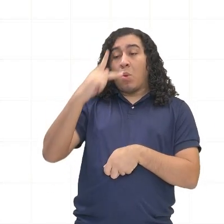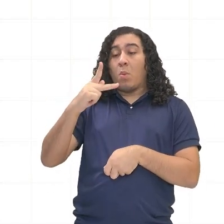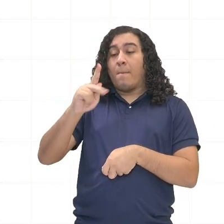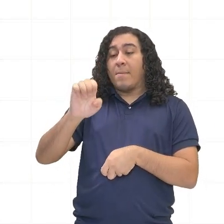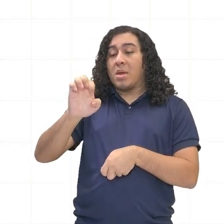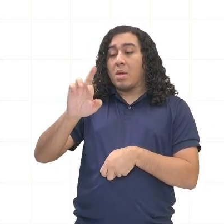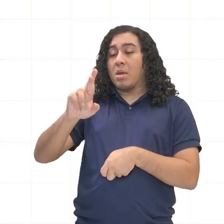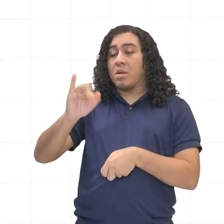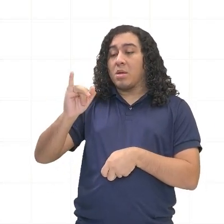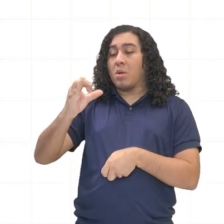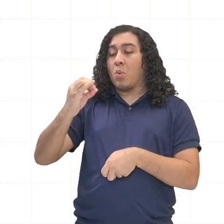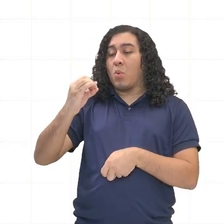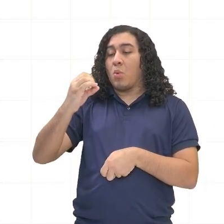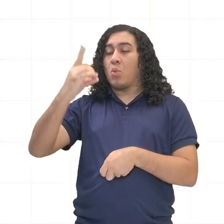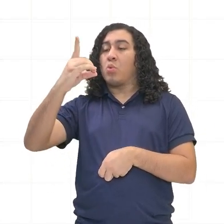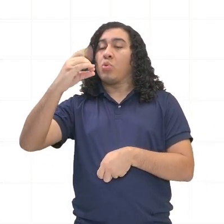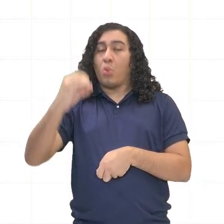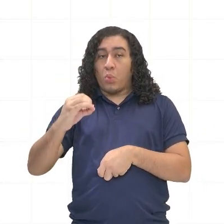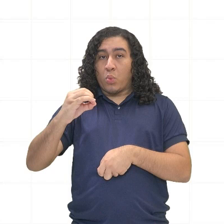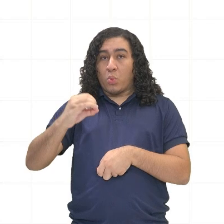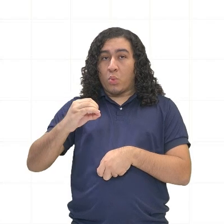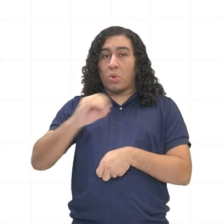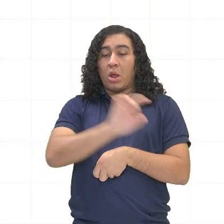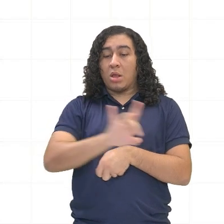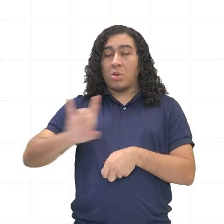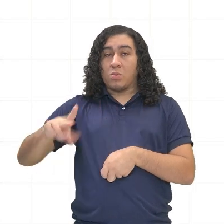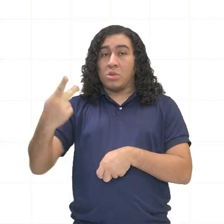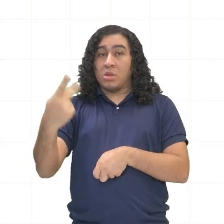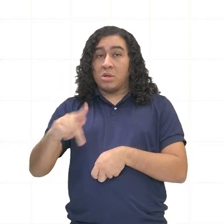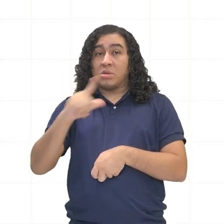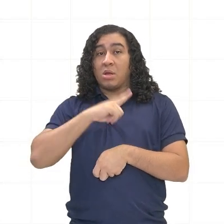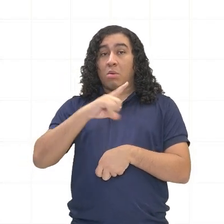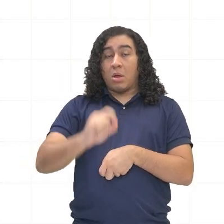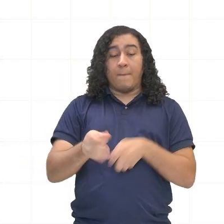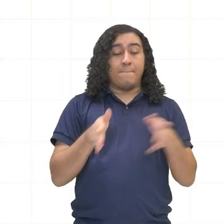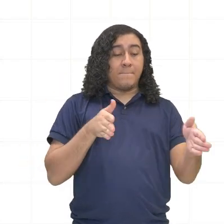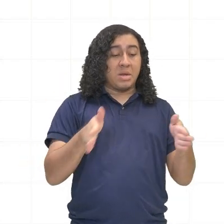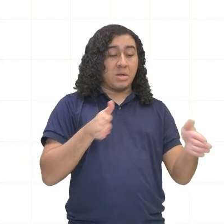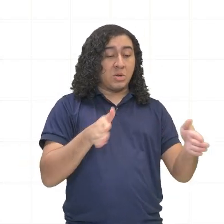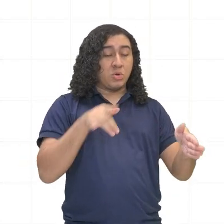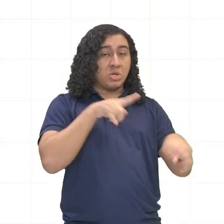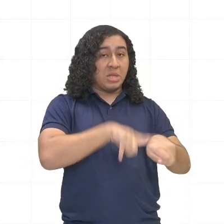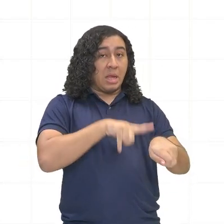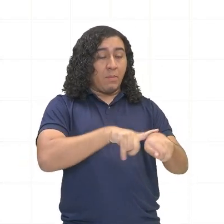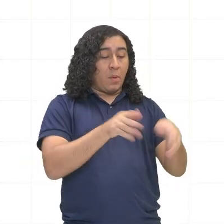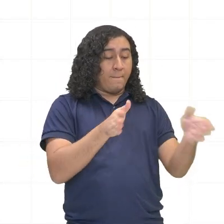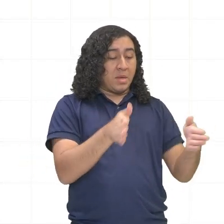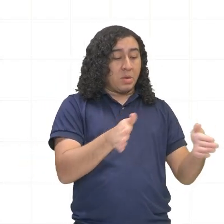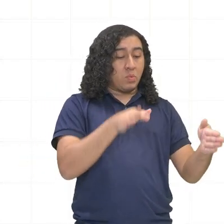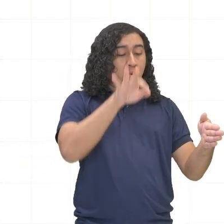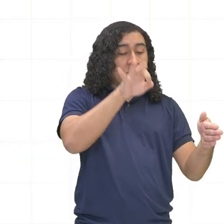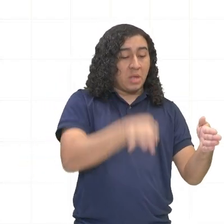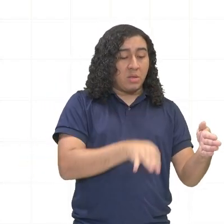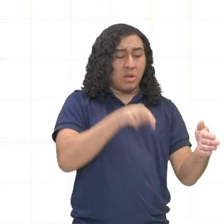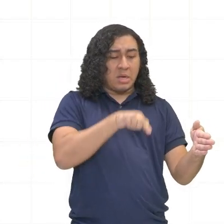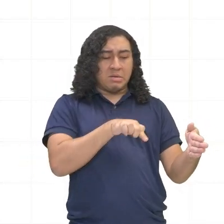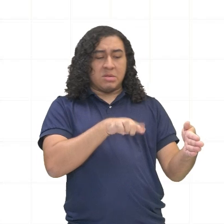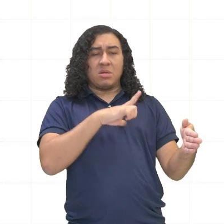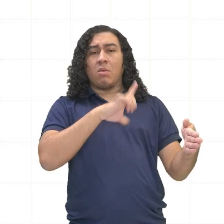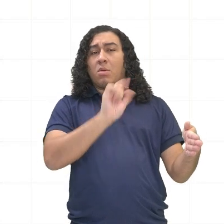deles corresponde a uma longa extensão de tempo em que as sociedades humanas